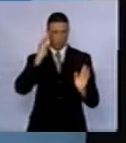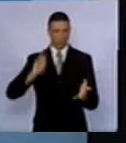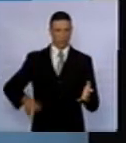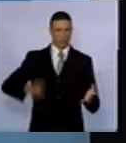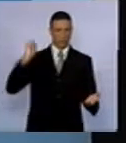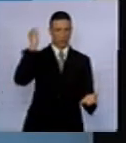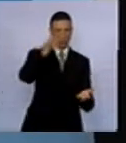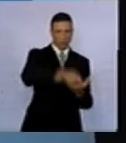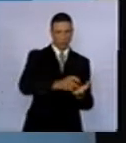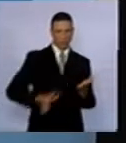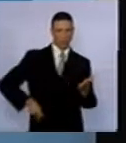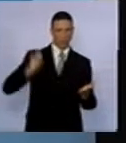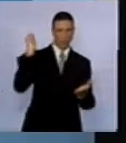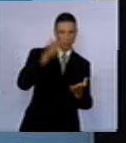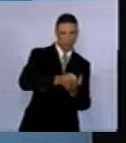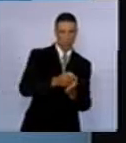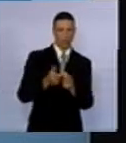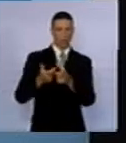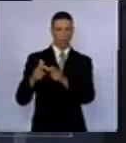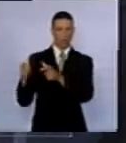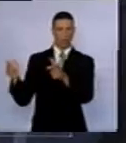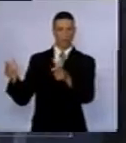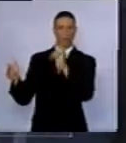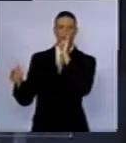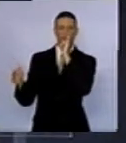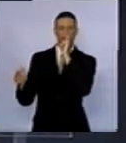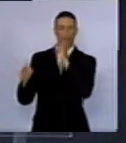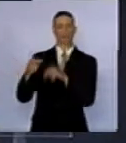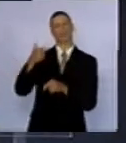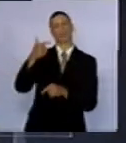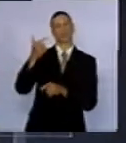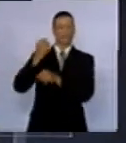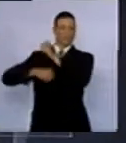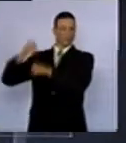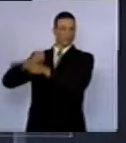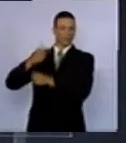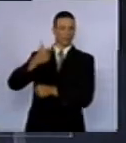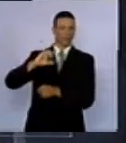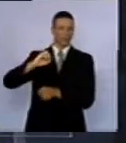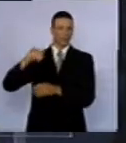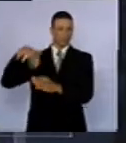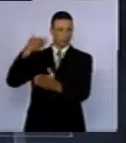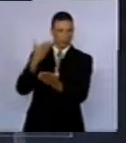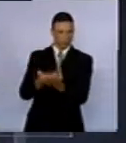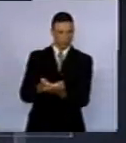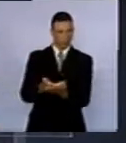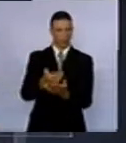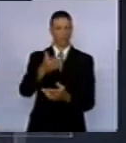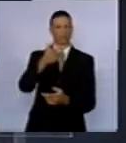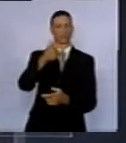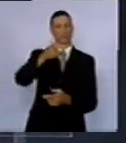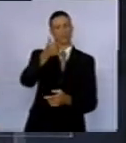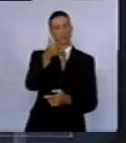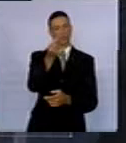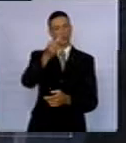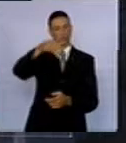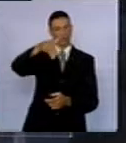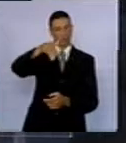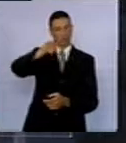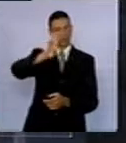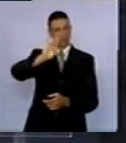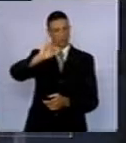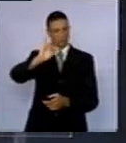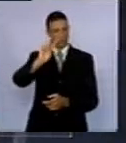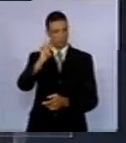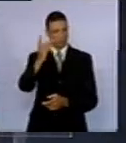de serviço. De 12 milhões e 700 mil em 2011 a 16 milhões e 200 mil em